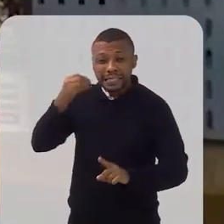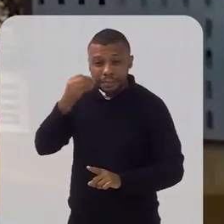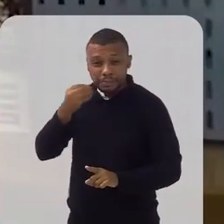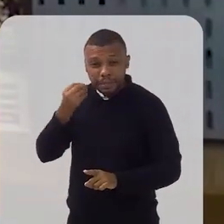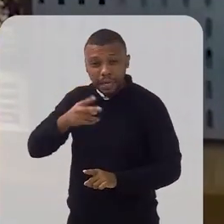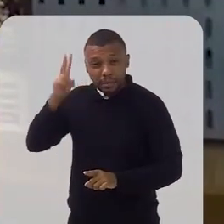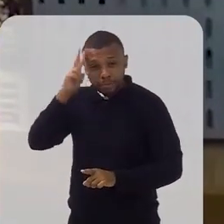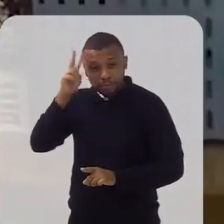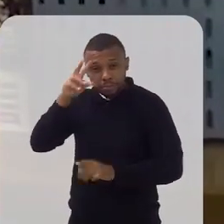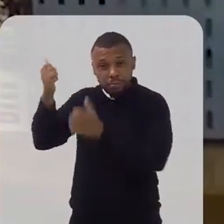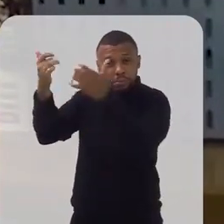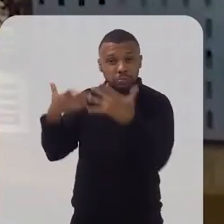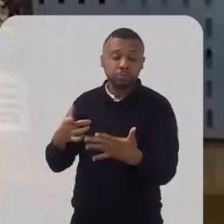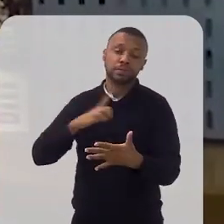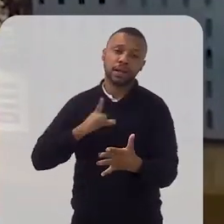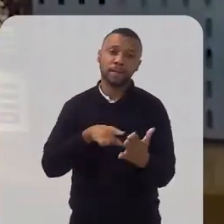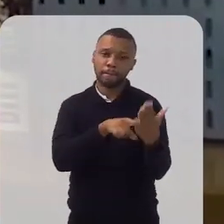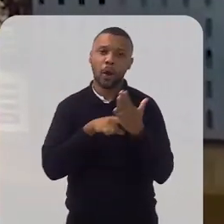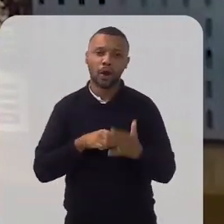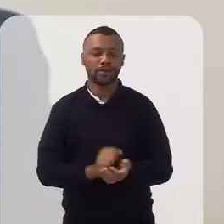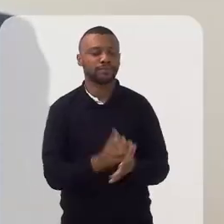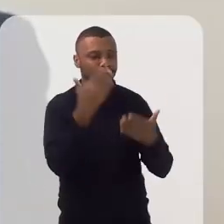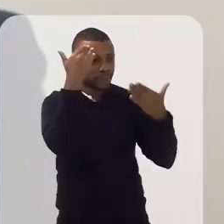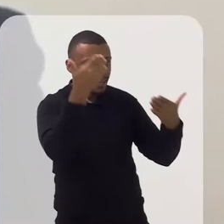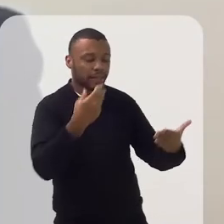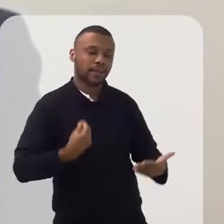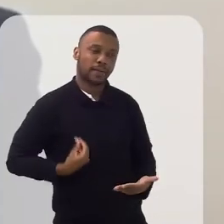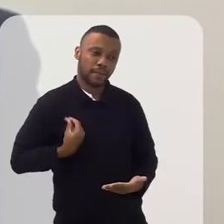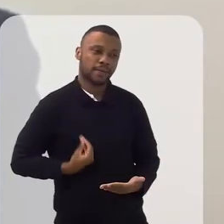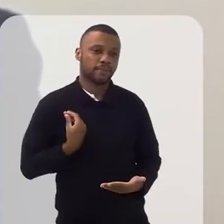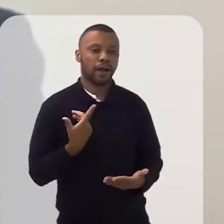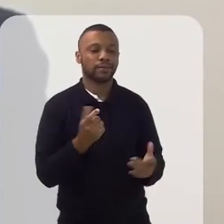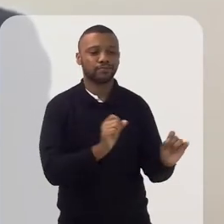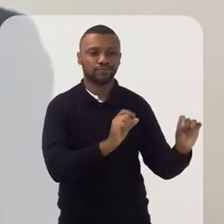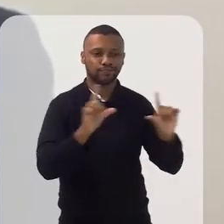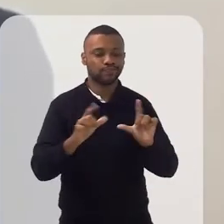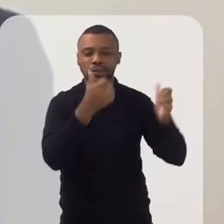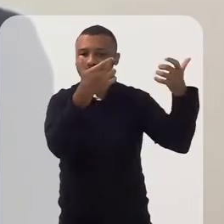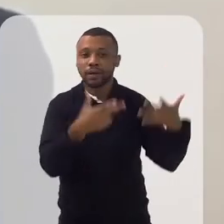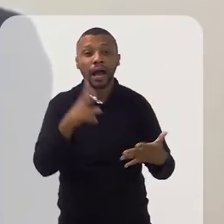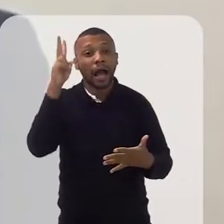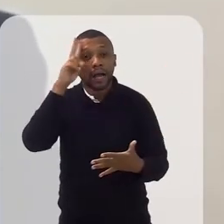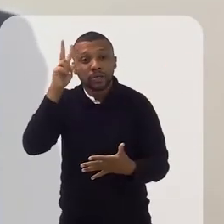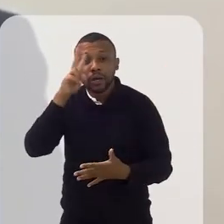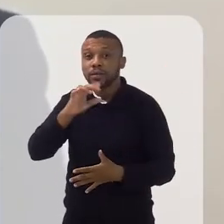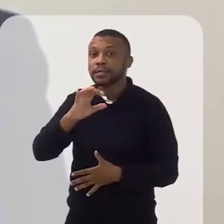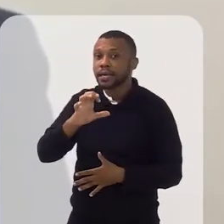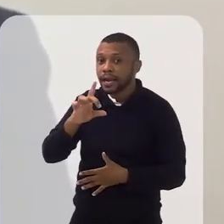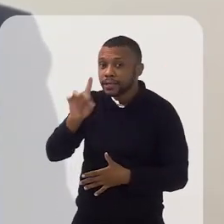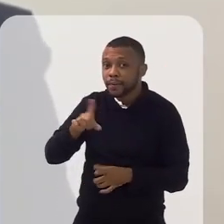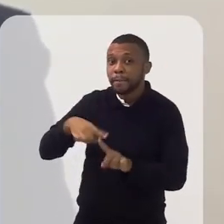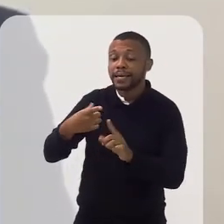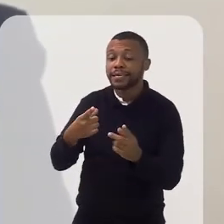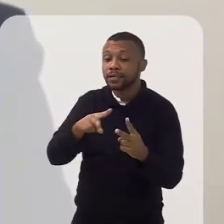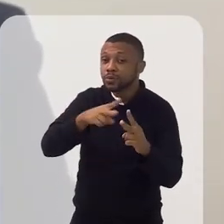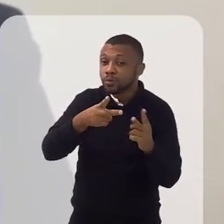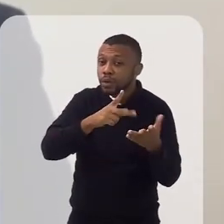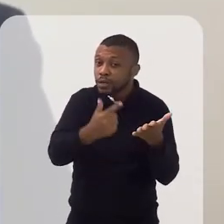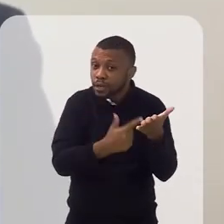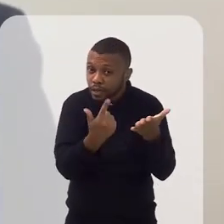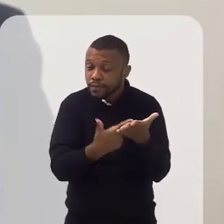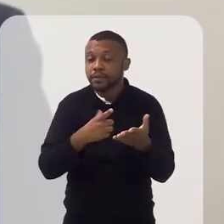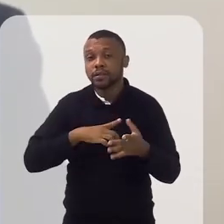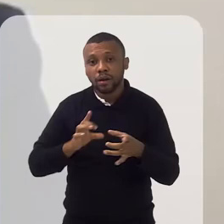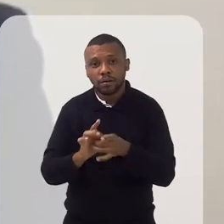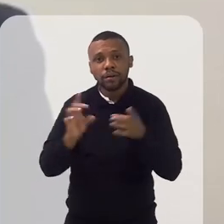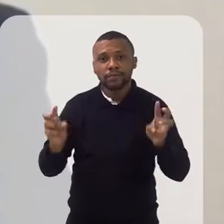para trazer aqui para o nosso Brasil. Vandré, muito obrigada por ter participado do nosso programa, contado um pouquinho mais da história do CIEDES e dessas duas publicações